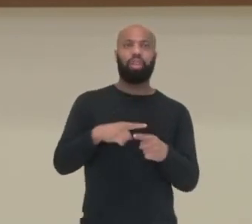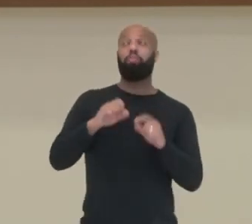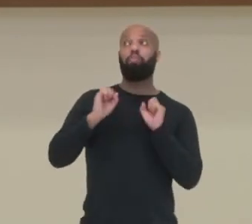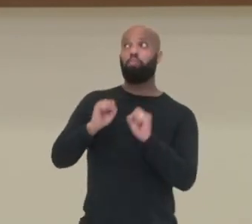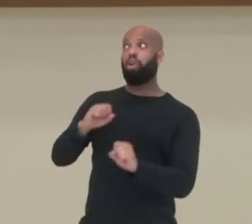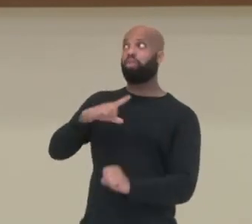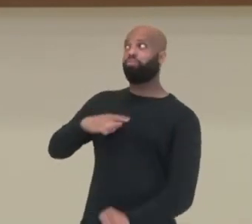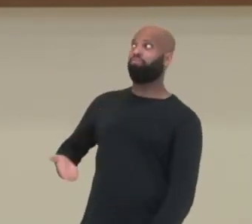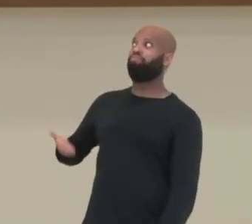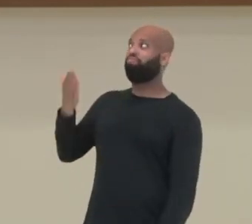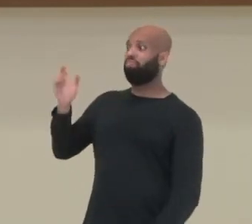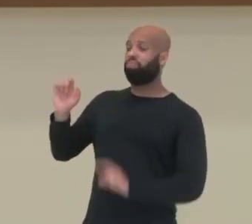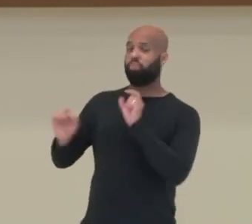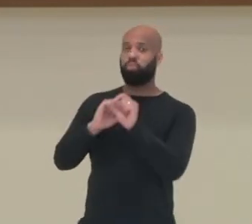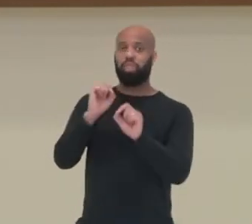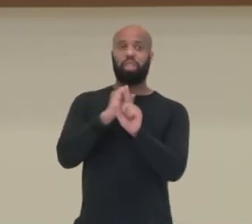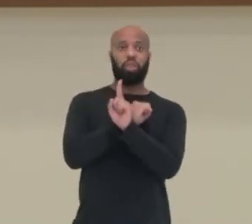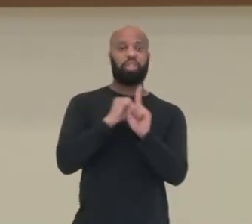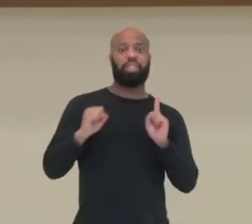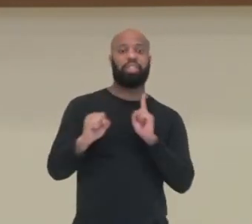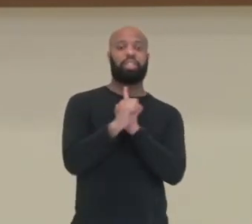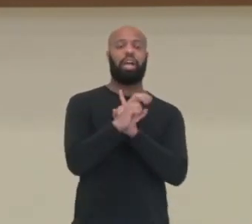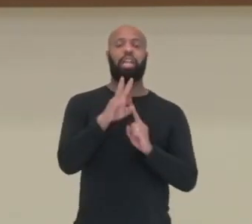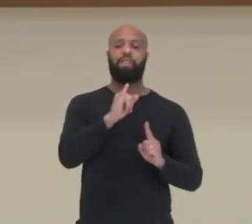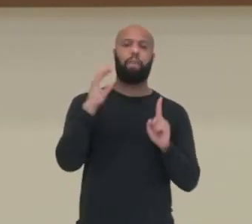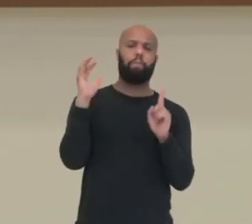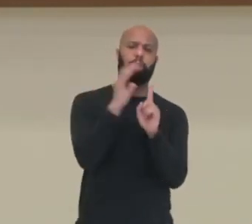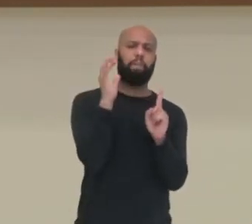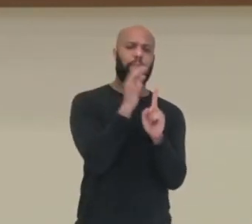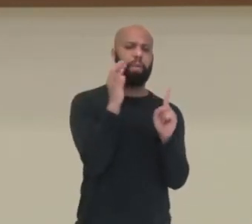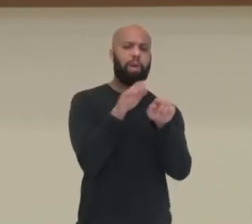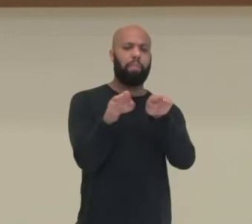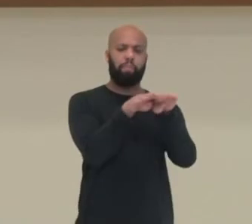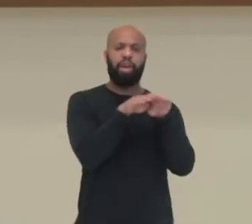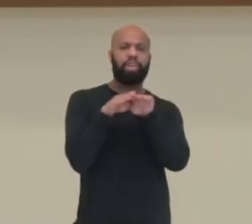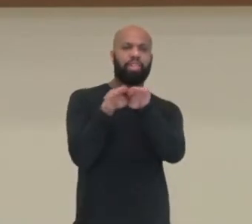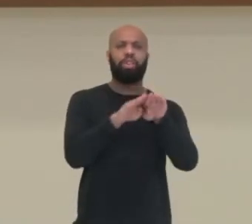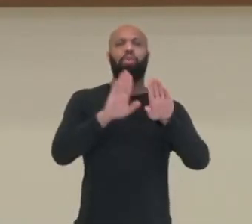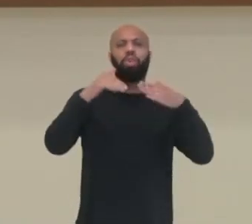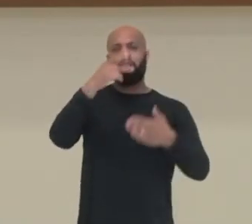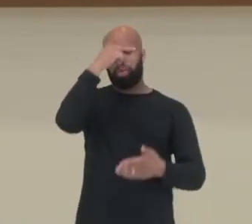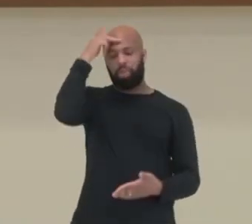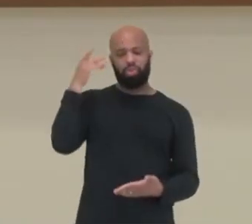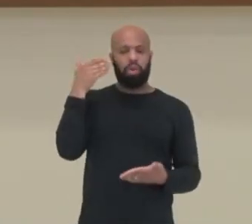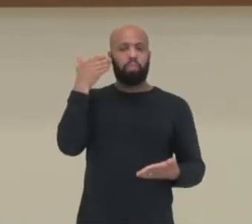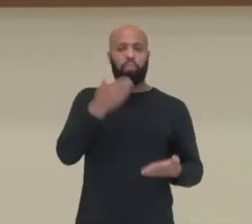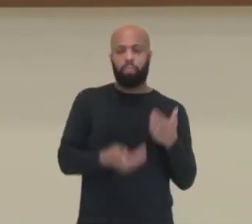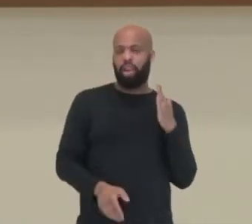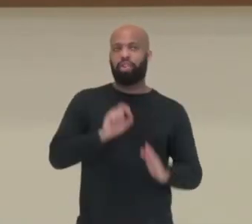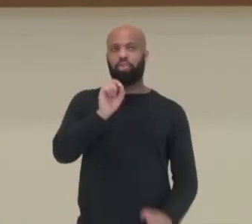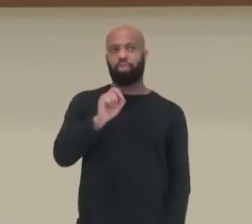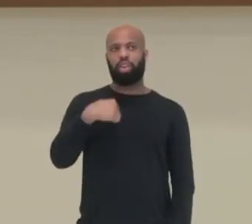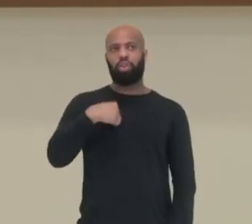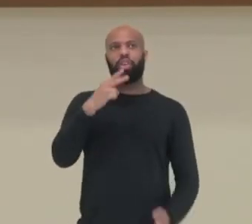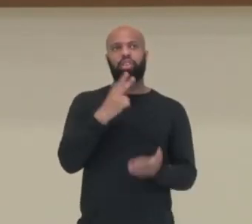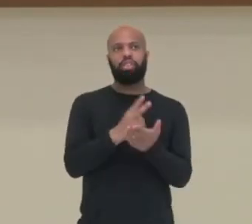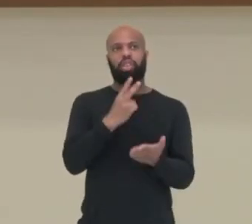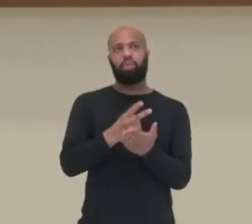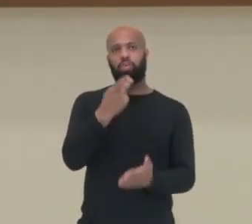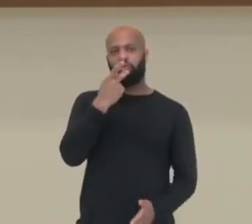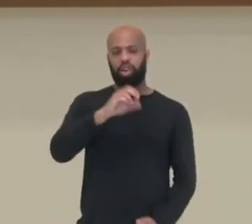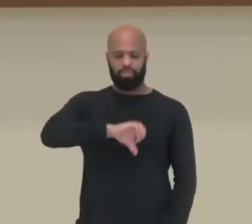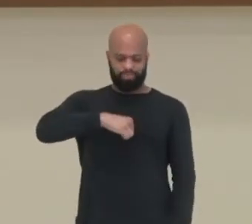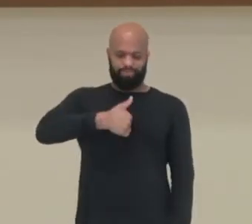ó, né, nessa sociedade que vai ditando o padrão e a pessoa vai perdendo cada vez mais essa palavra que eu cito muito com relação aos alunos,